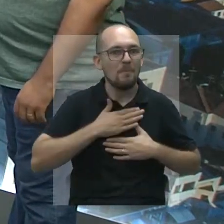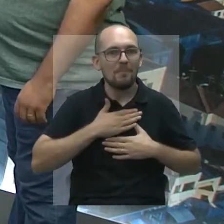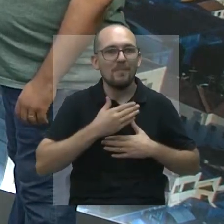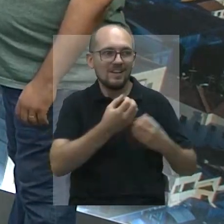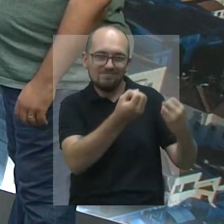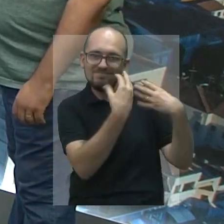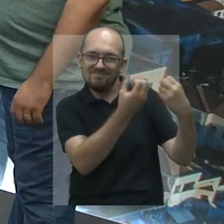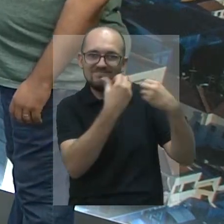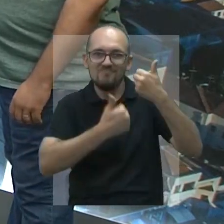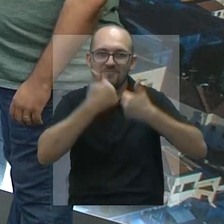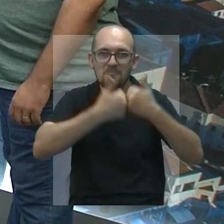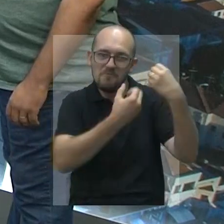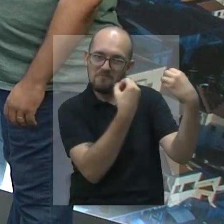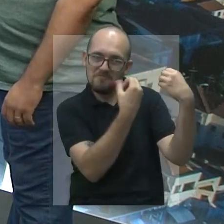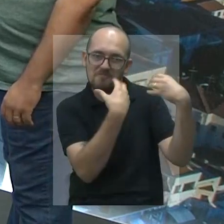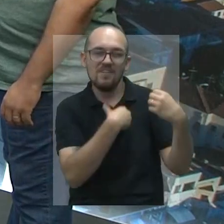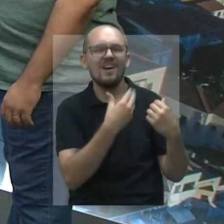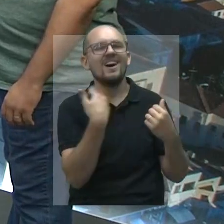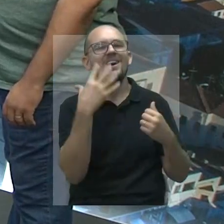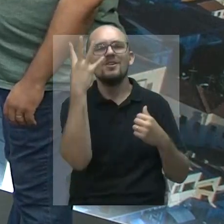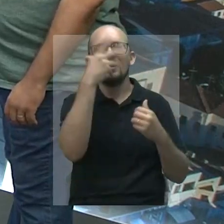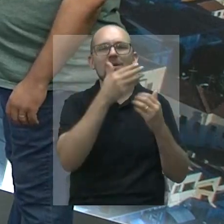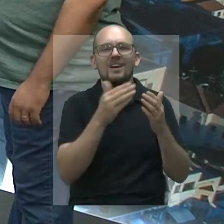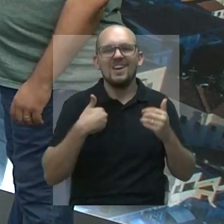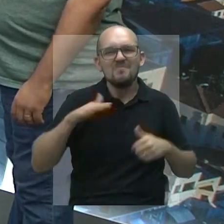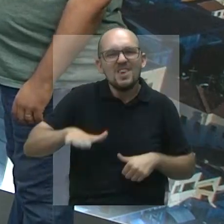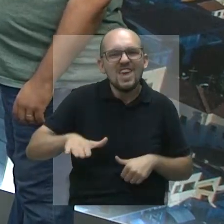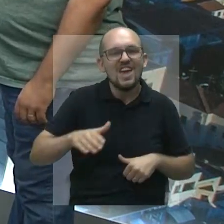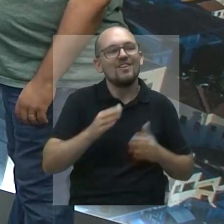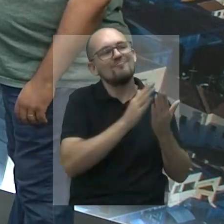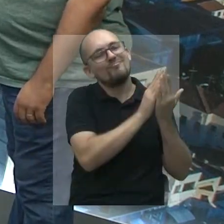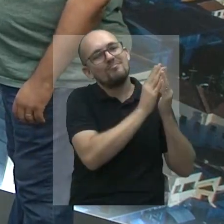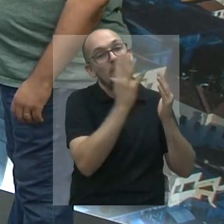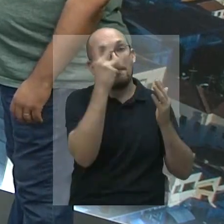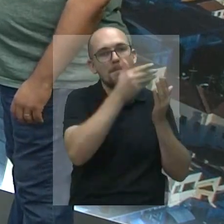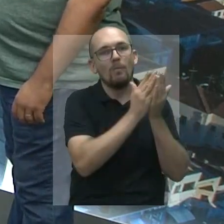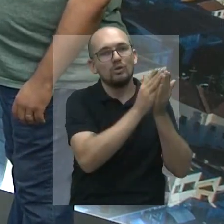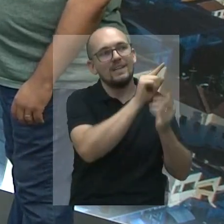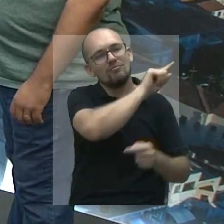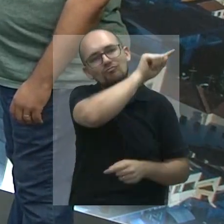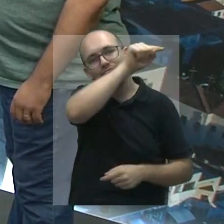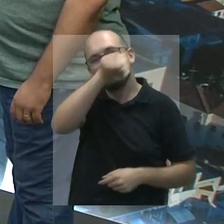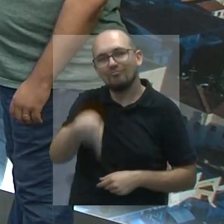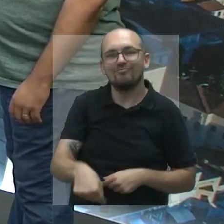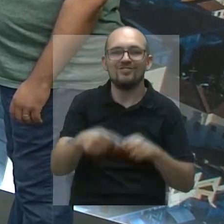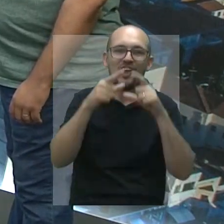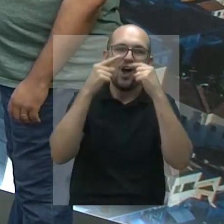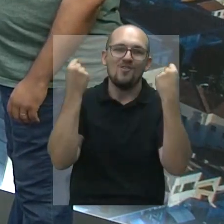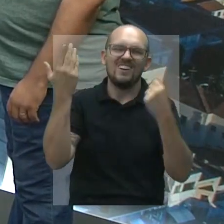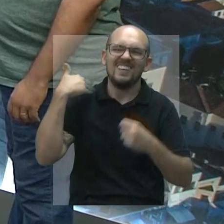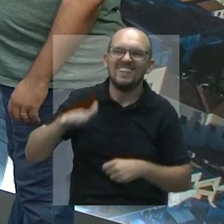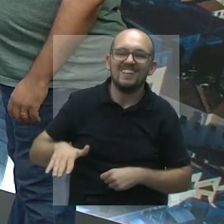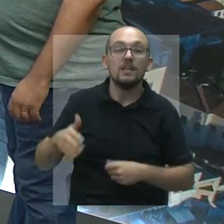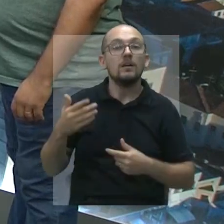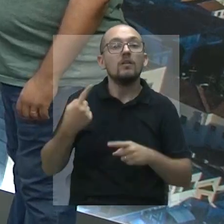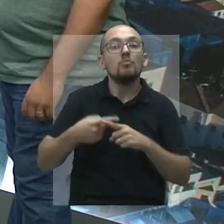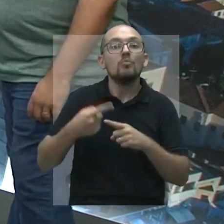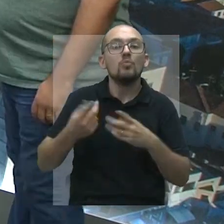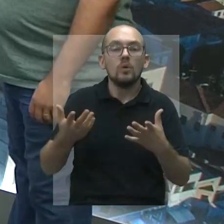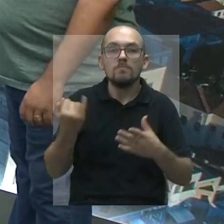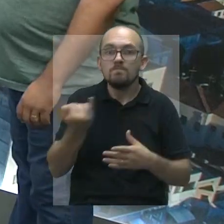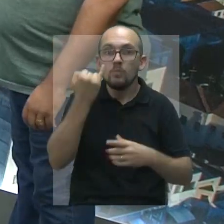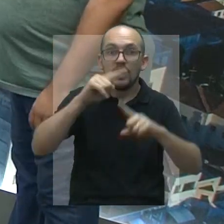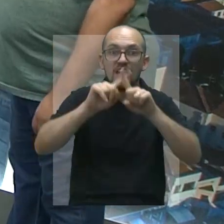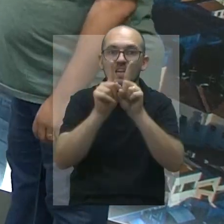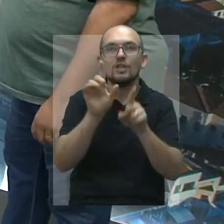nático, um torcedor do Galo, nós vínhamos lá de Barra Bonita para cá para assistir aos jogos. Então, a importância do 15 ter esse protagonismo, porque